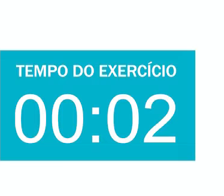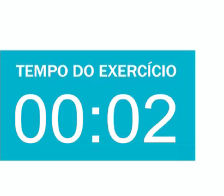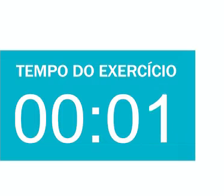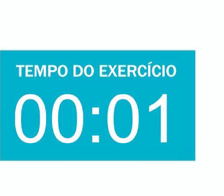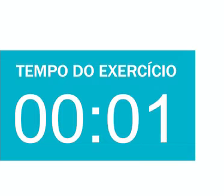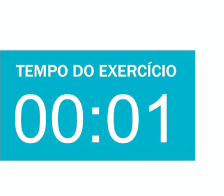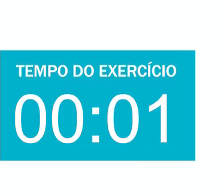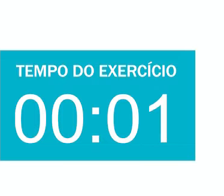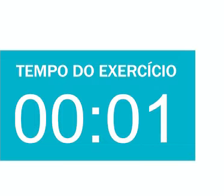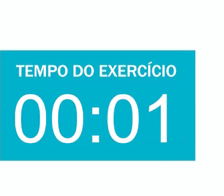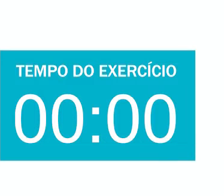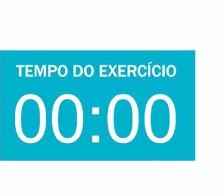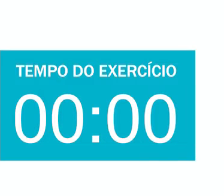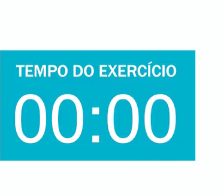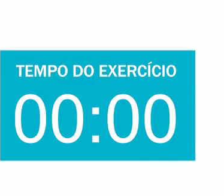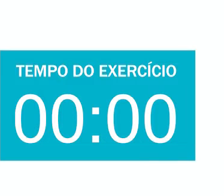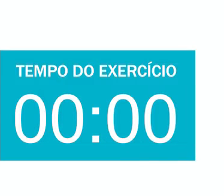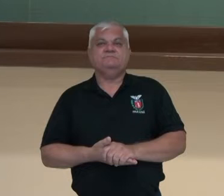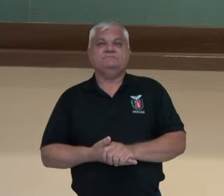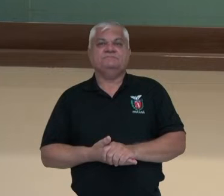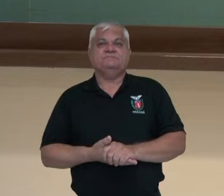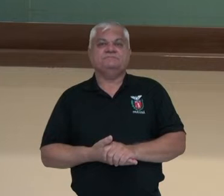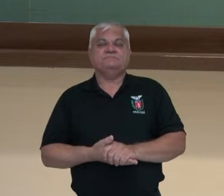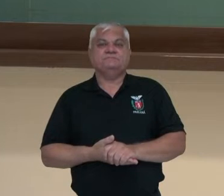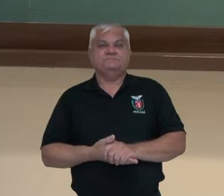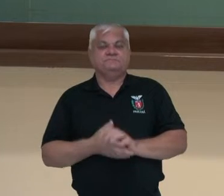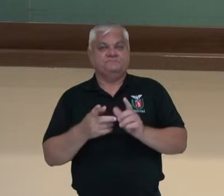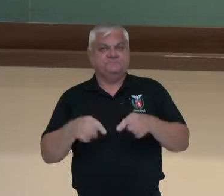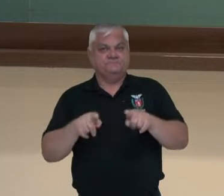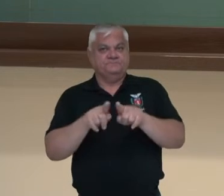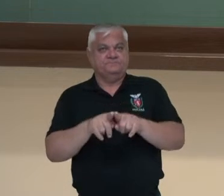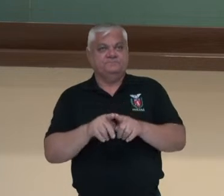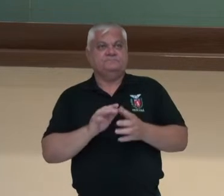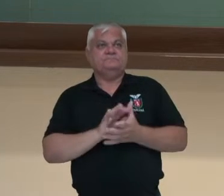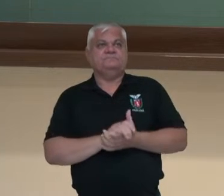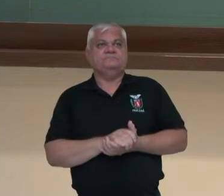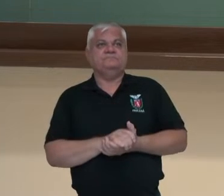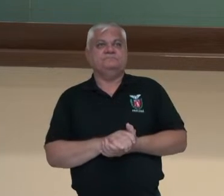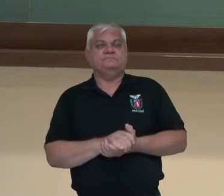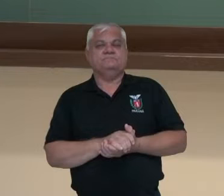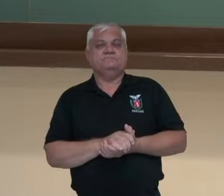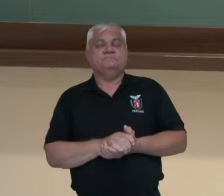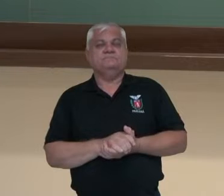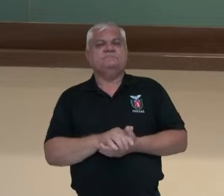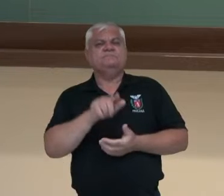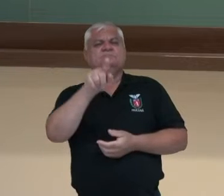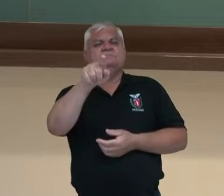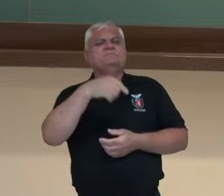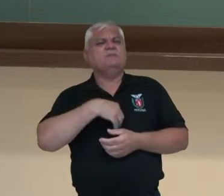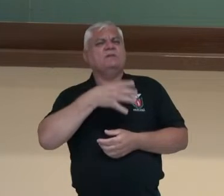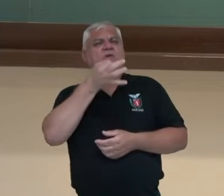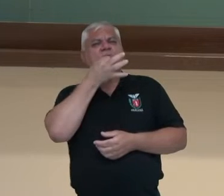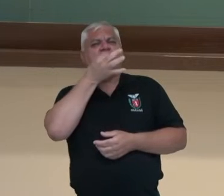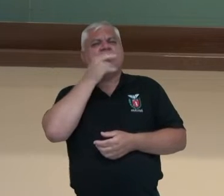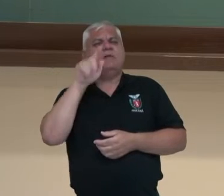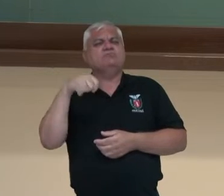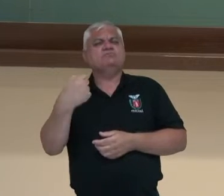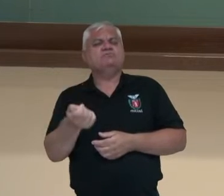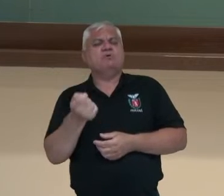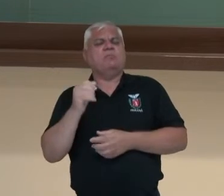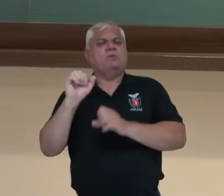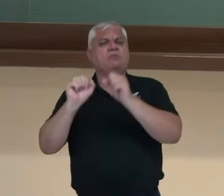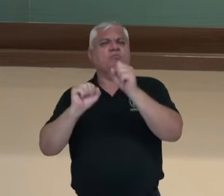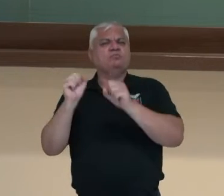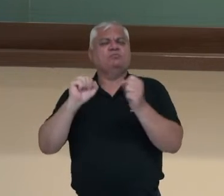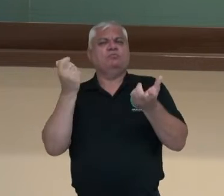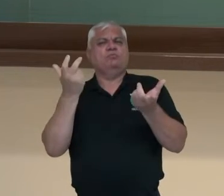Retornamos! E aí, que você acha que a indústria cultural modifica as